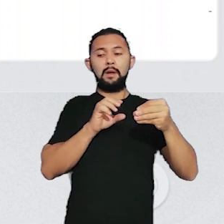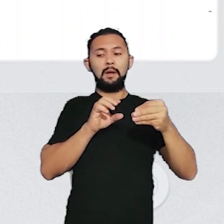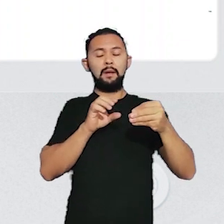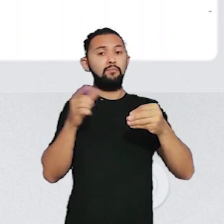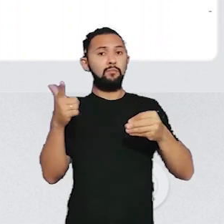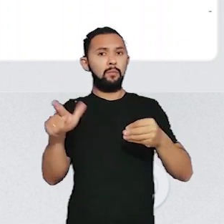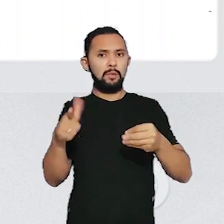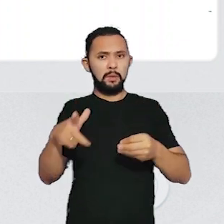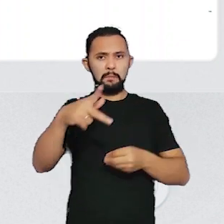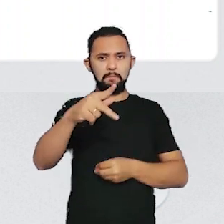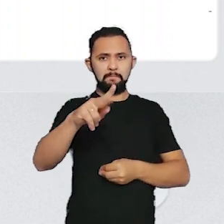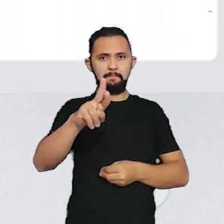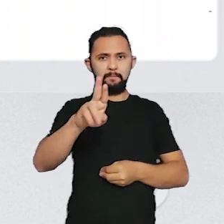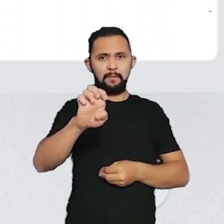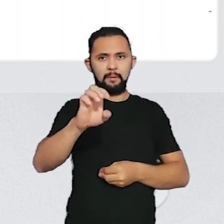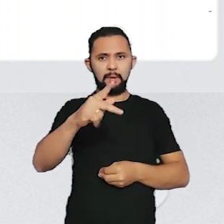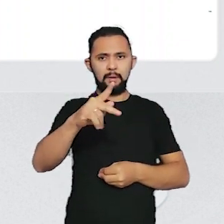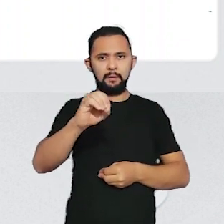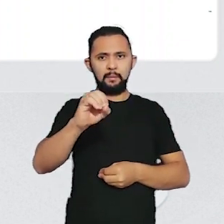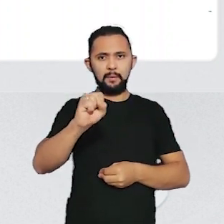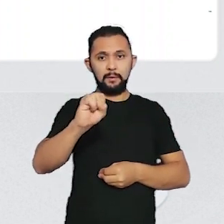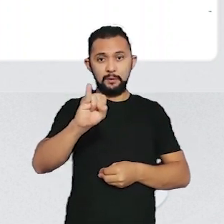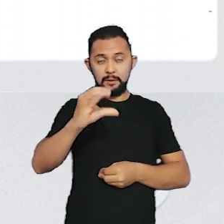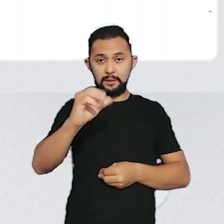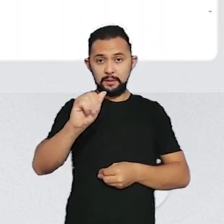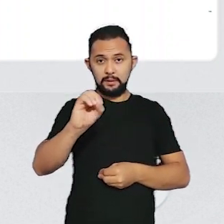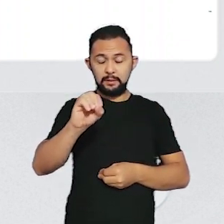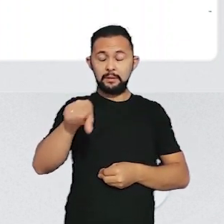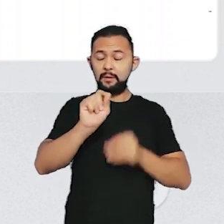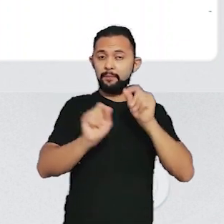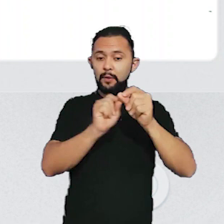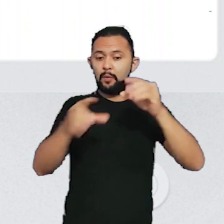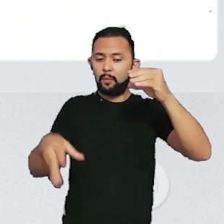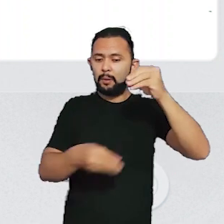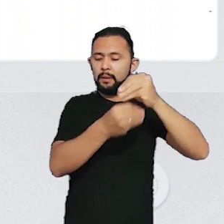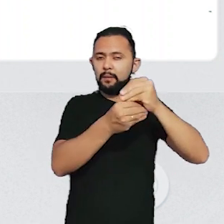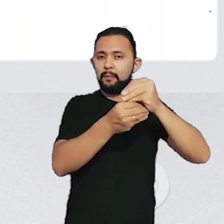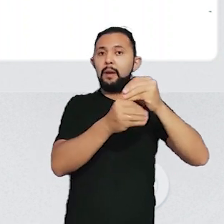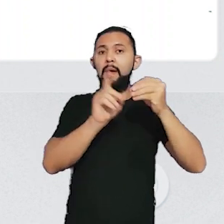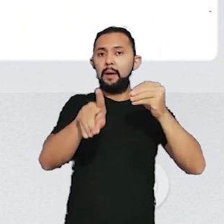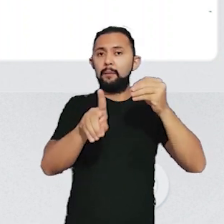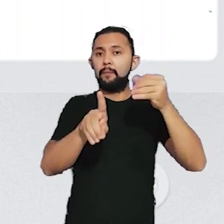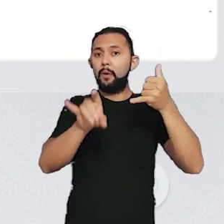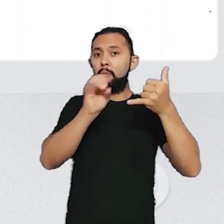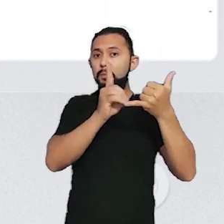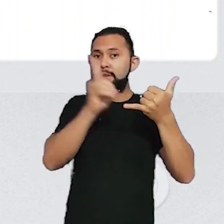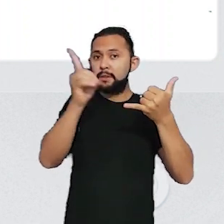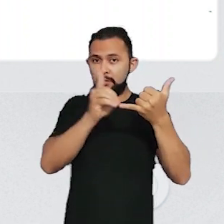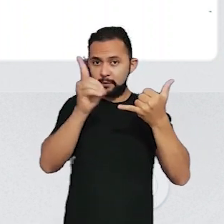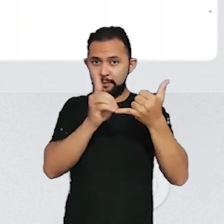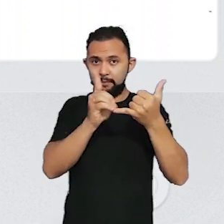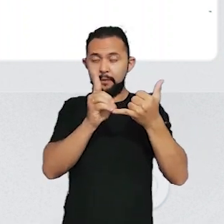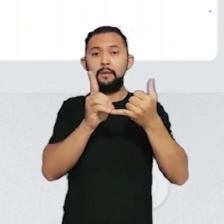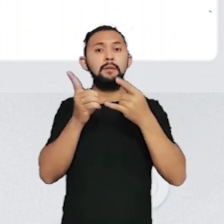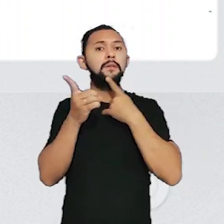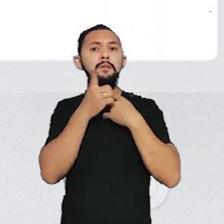preposição. Então, ele é um verbo transitivo direto e o complemento eu vou chamar de objeto direto. Então, nós desejamos o quê? Que a sua vida